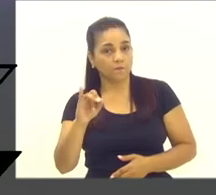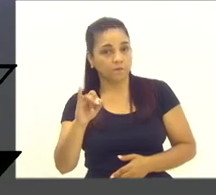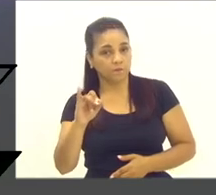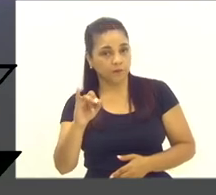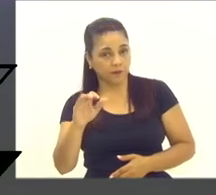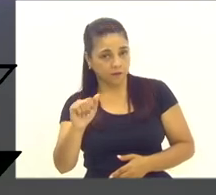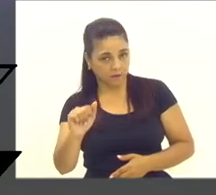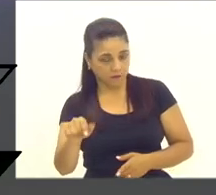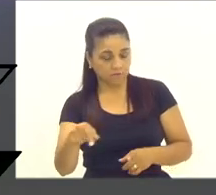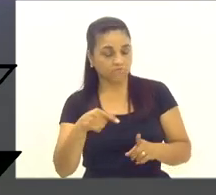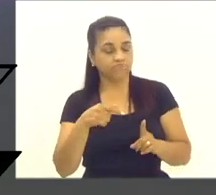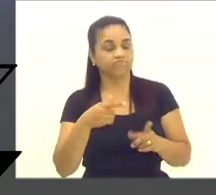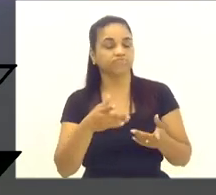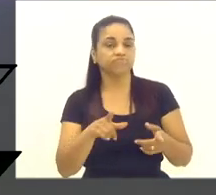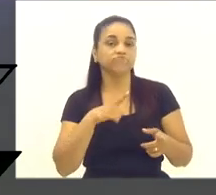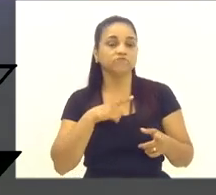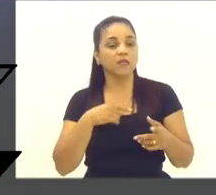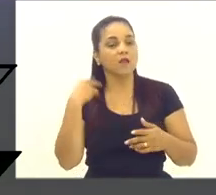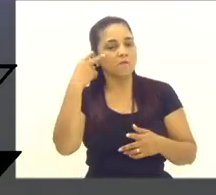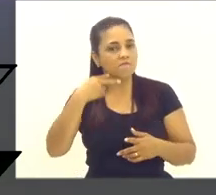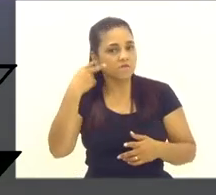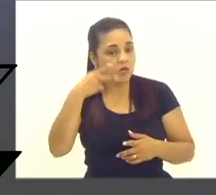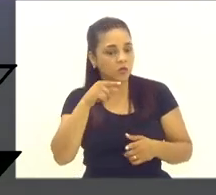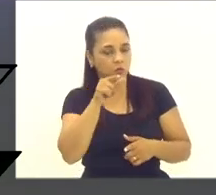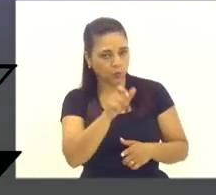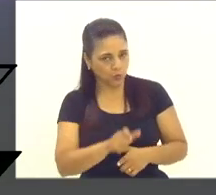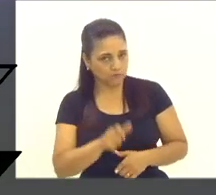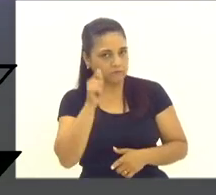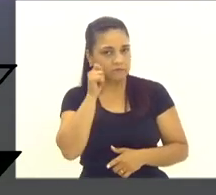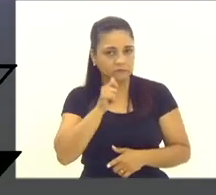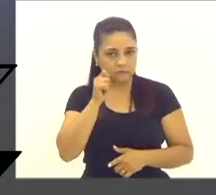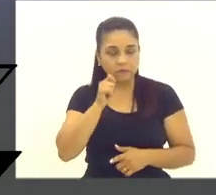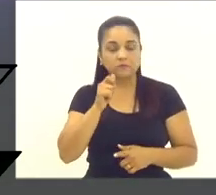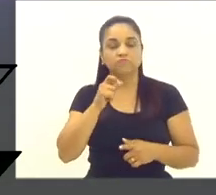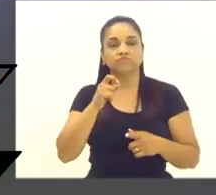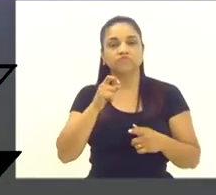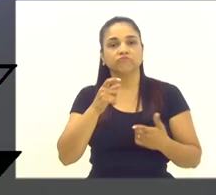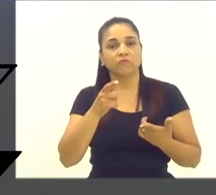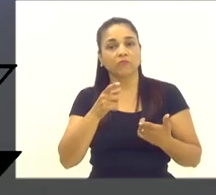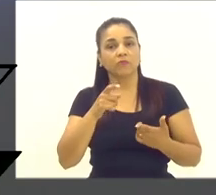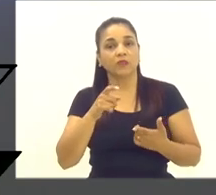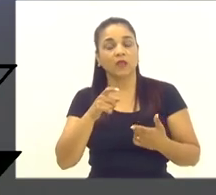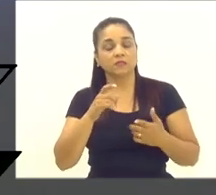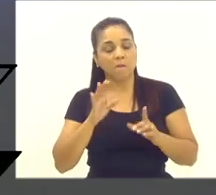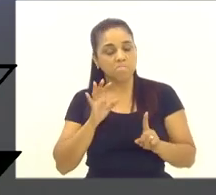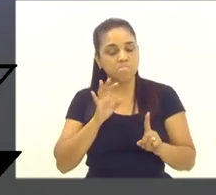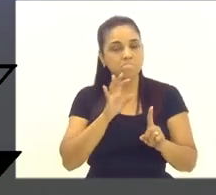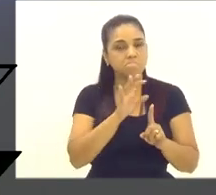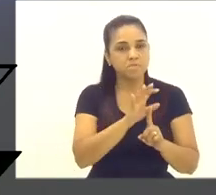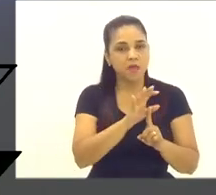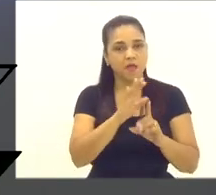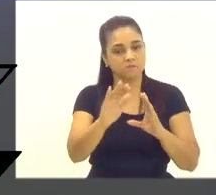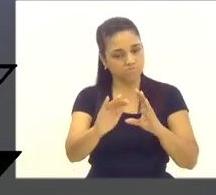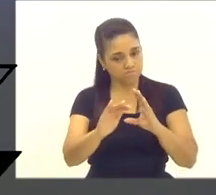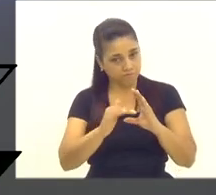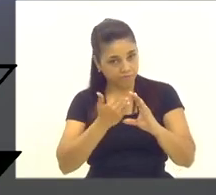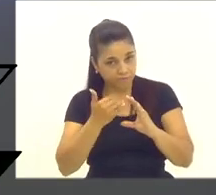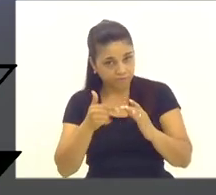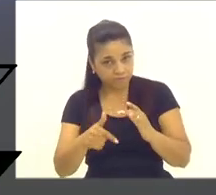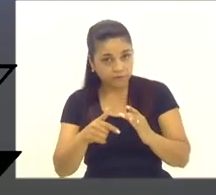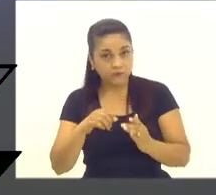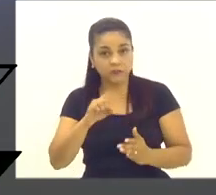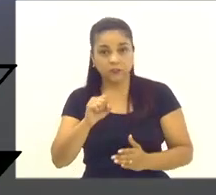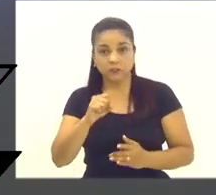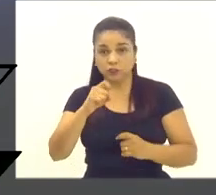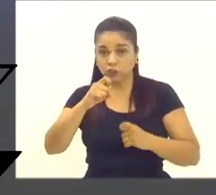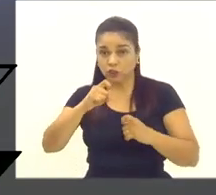é uma figura política é uma vereadora e o estupro essa ameaça ela é direcionada para que